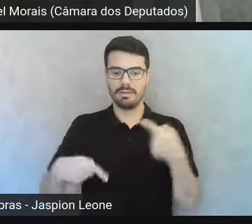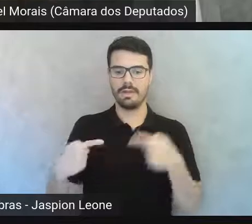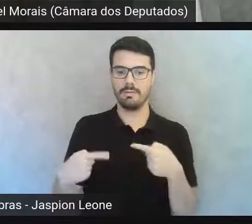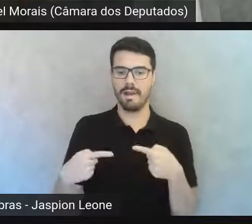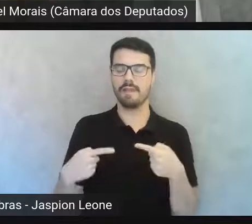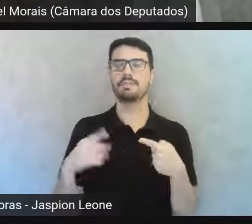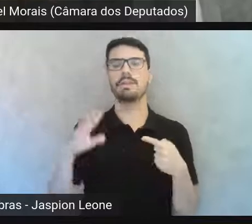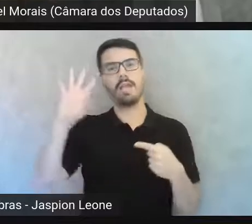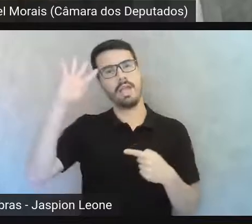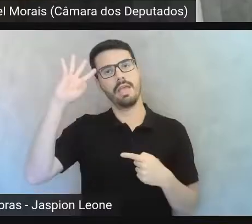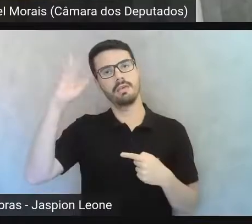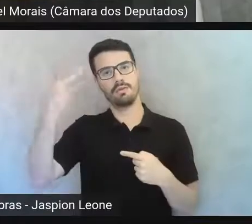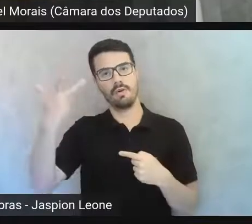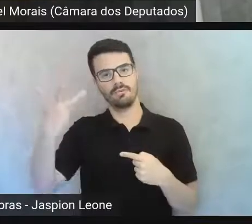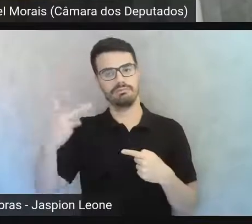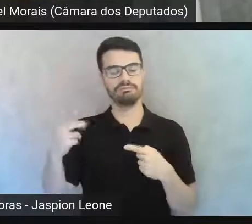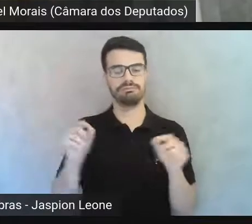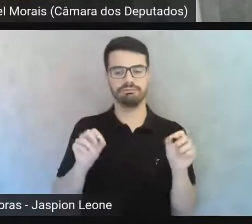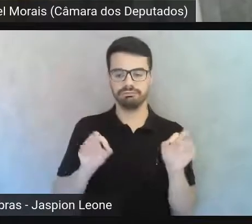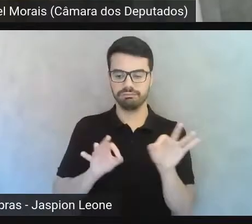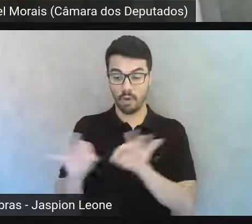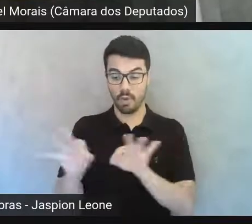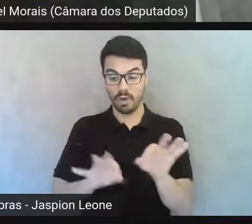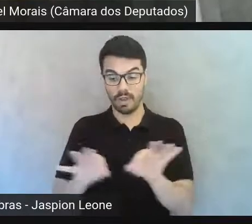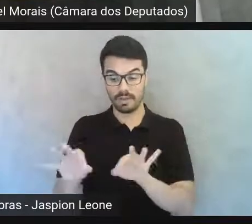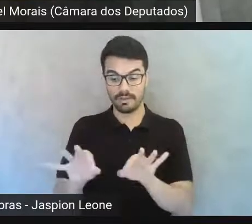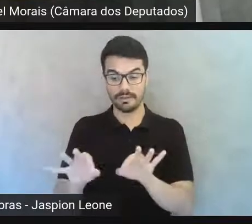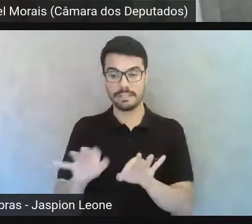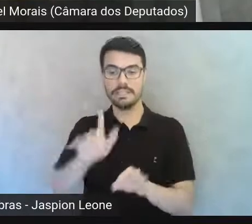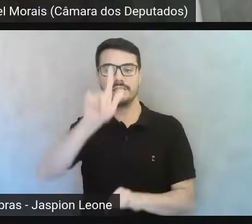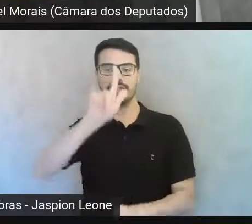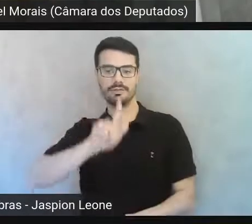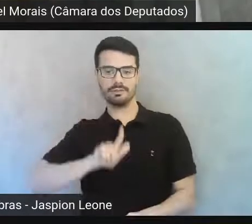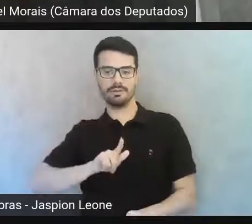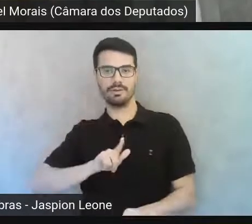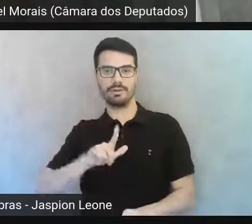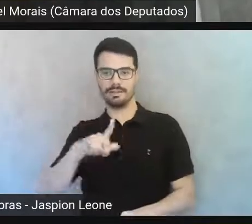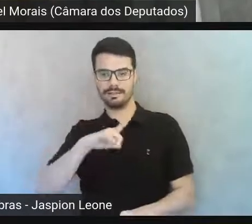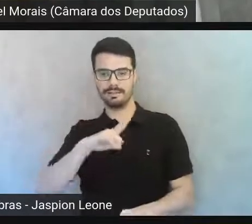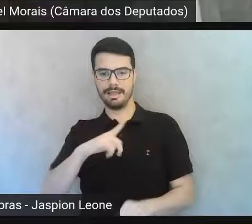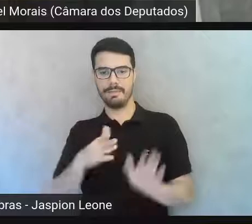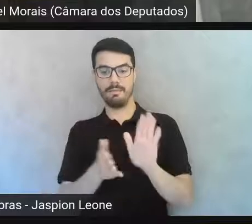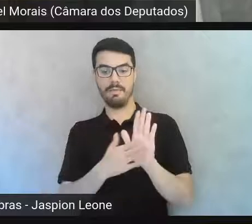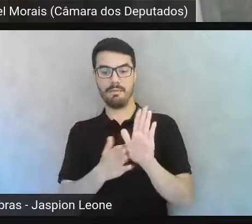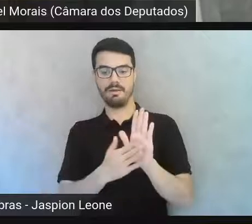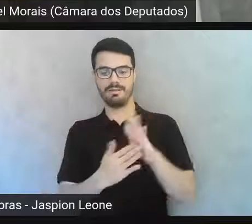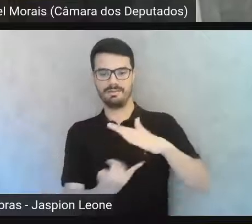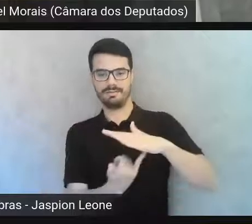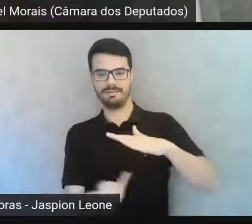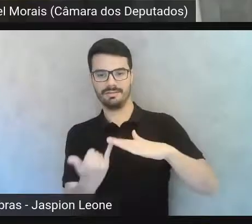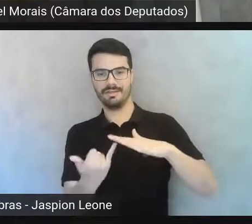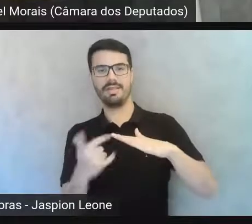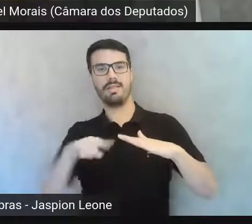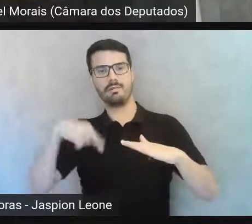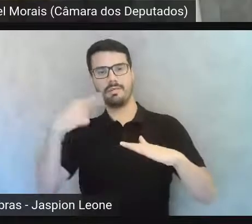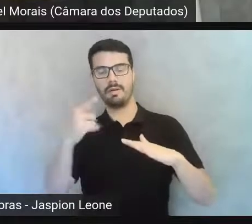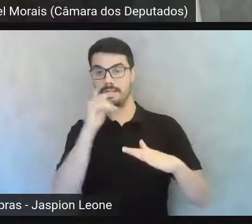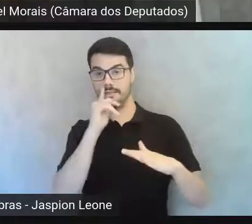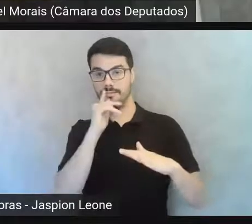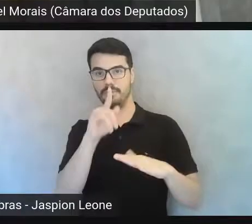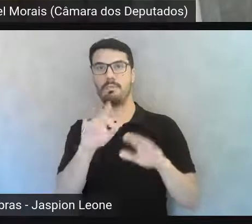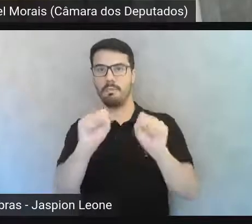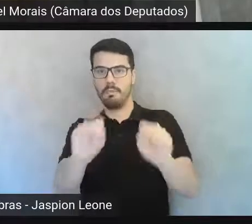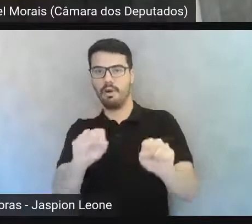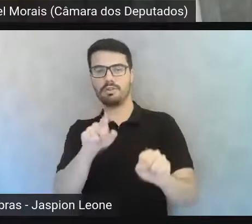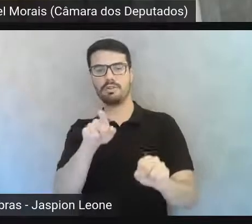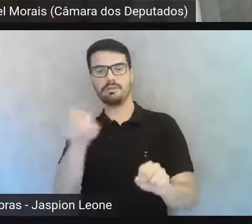desenho institucional, entra o gestor, porque não adianta só ter o desenho institucional. Vou dar um exemplo bem prático. Eu posso ter o